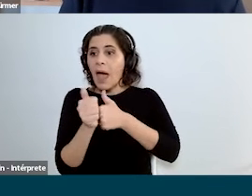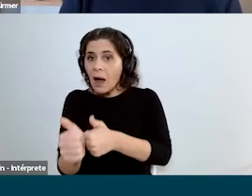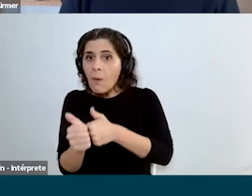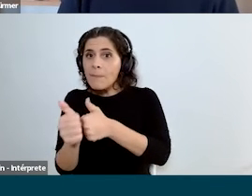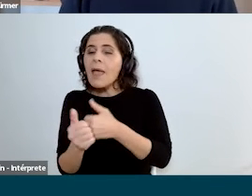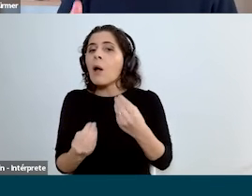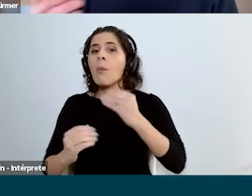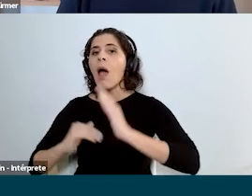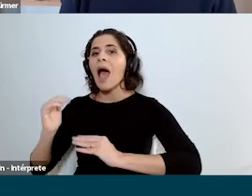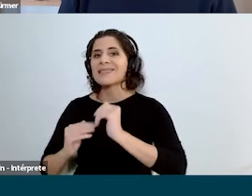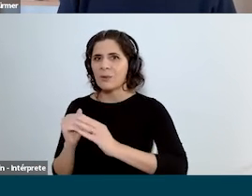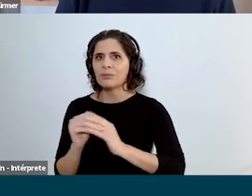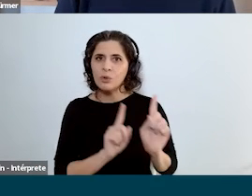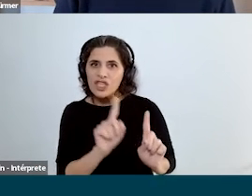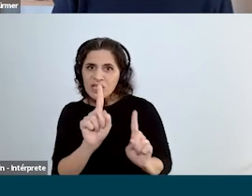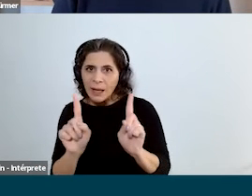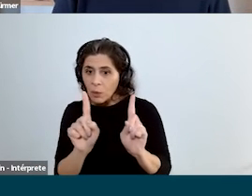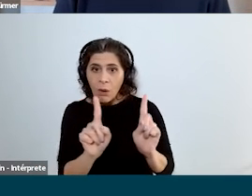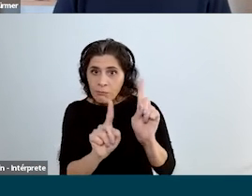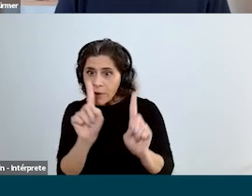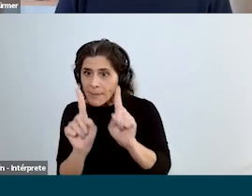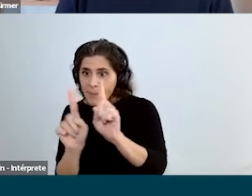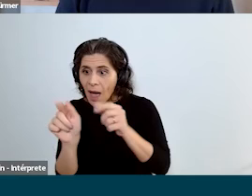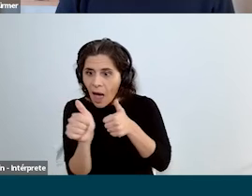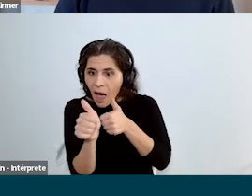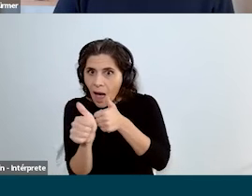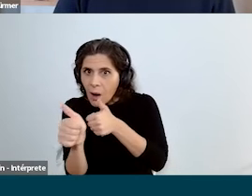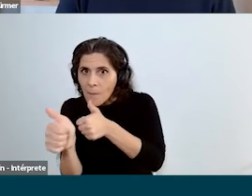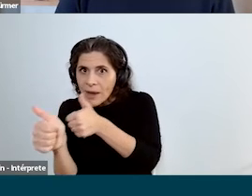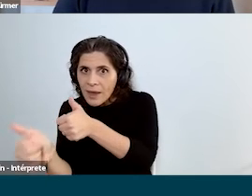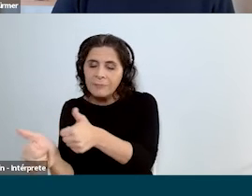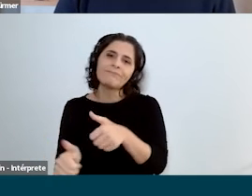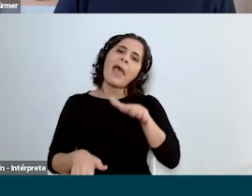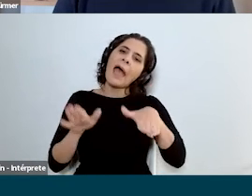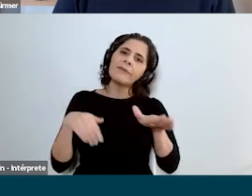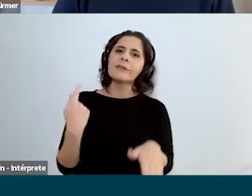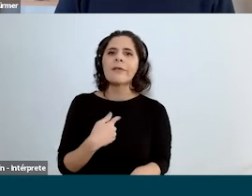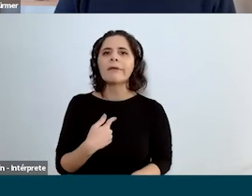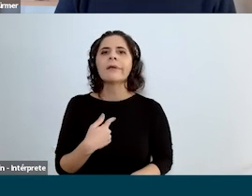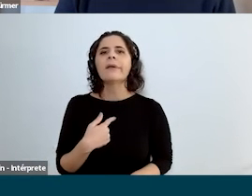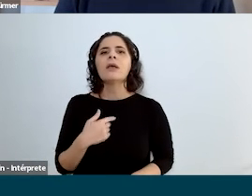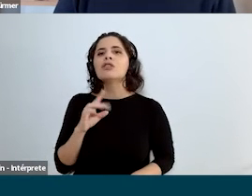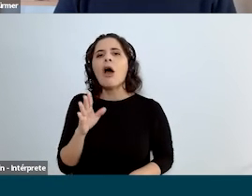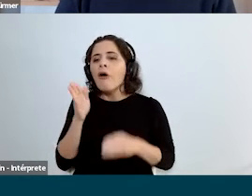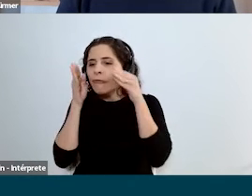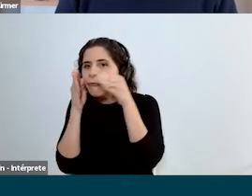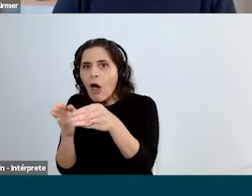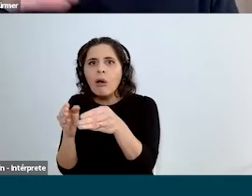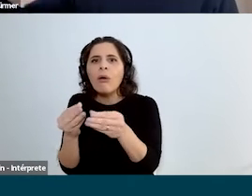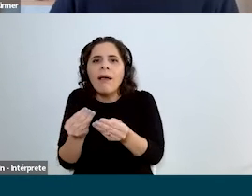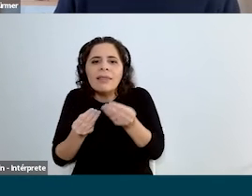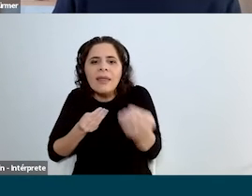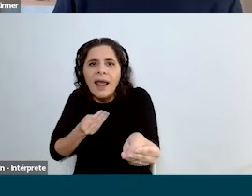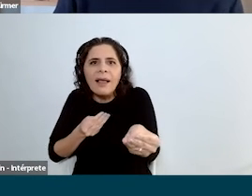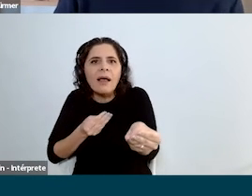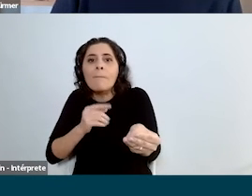o impacto das ações que a gente está fazendo no indicador. É muito comum a gente ficar muito imerso no delivery, muito olhando para qual vai